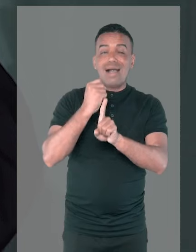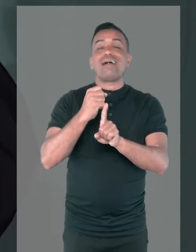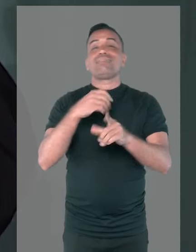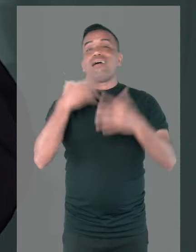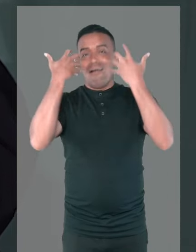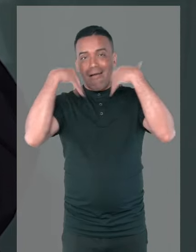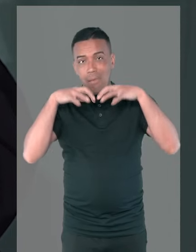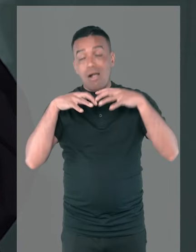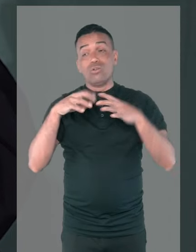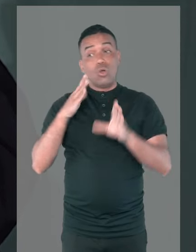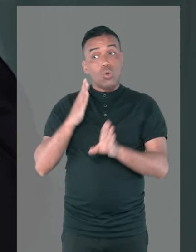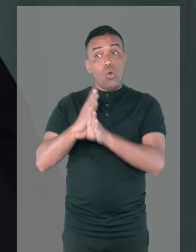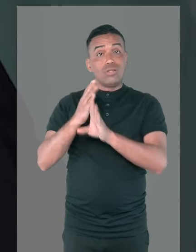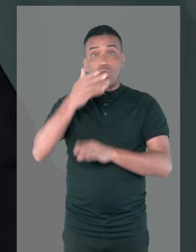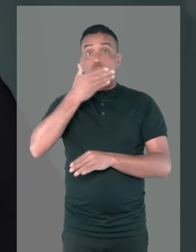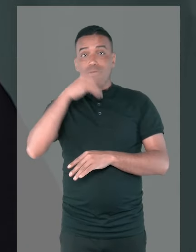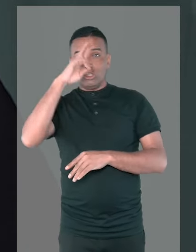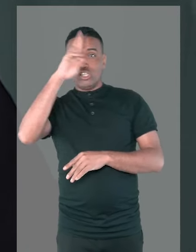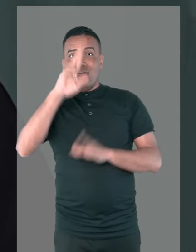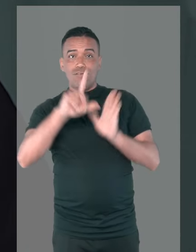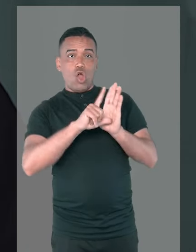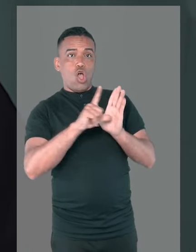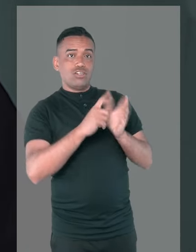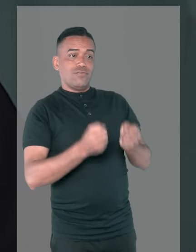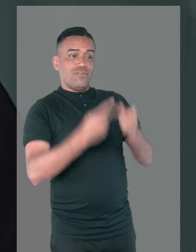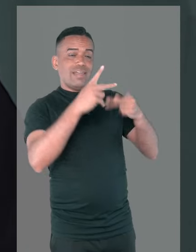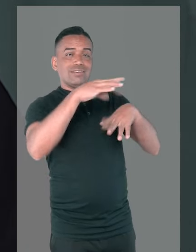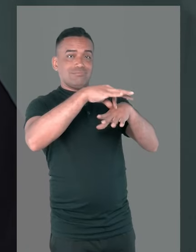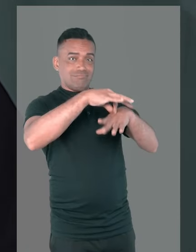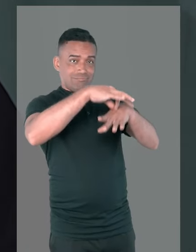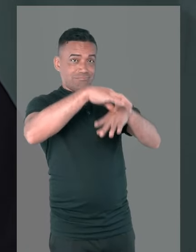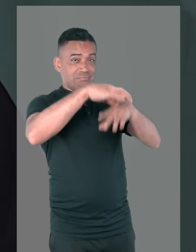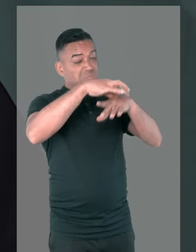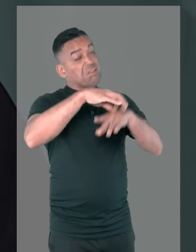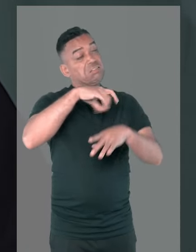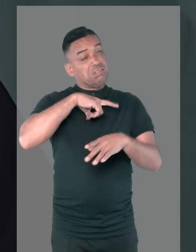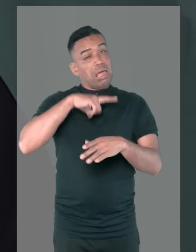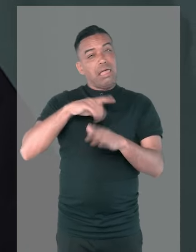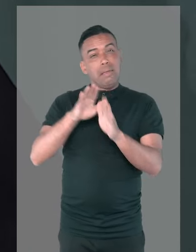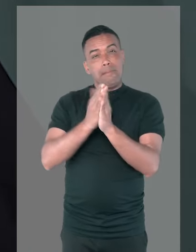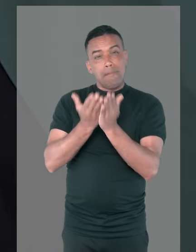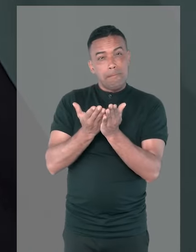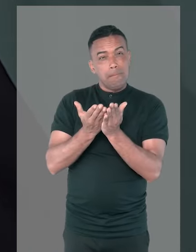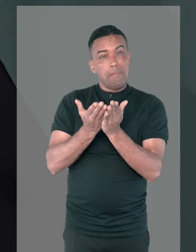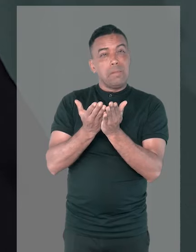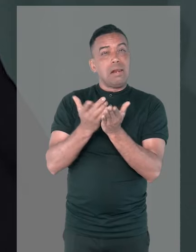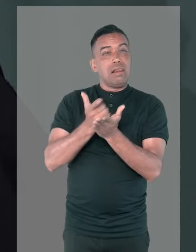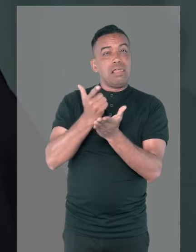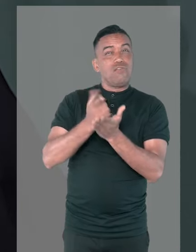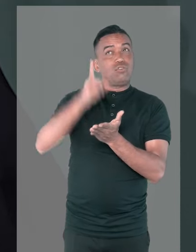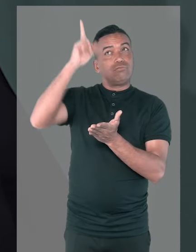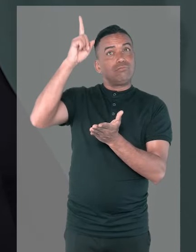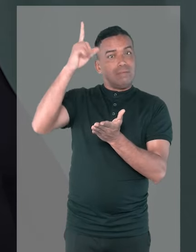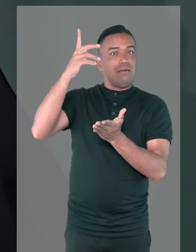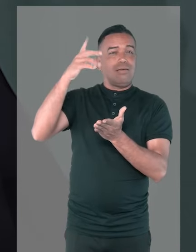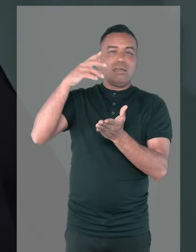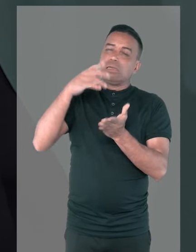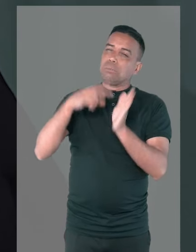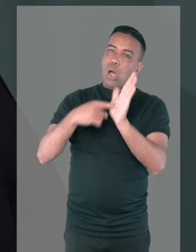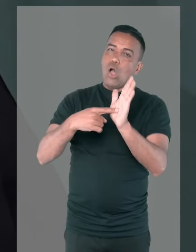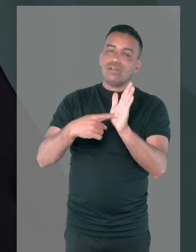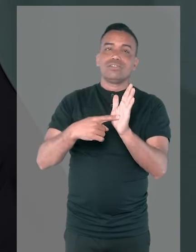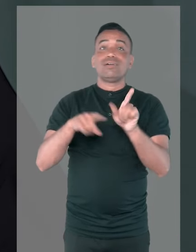açougue. Então, talvez tenha uma conotação bíblica no surgimento do Cão, né? E tem o melhor amigo dele, que é o